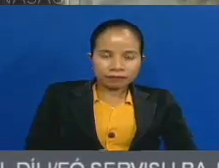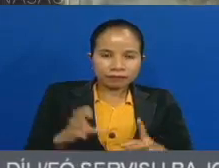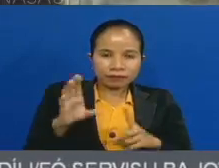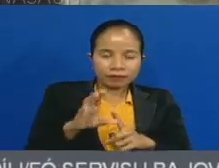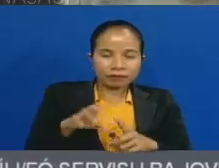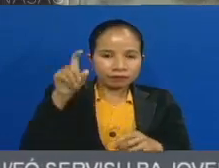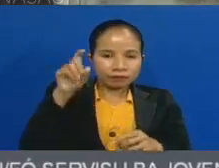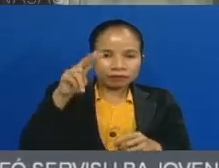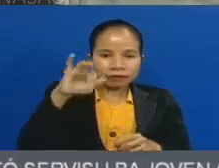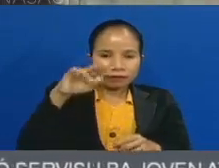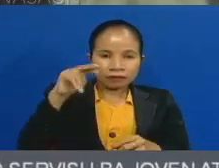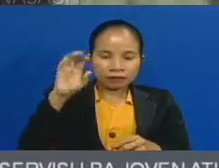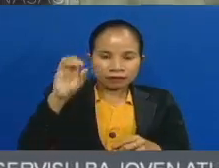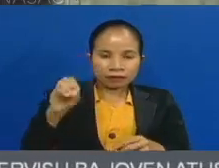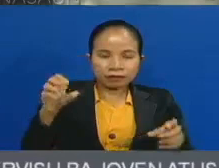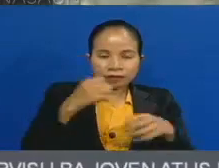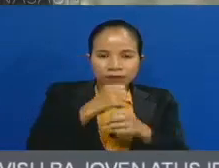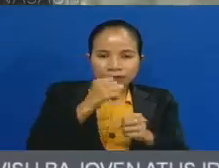Santana, o Bahau Nia